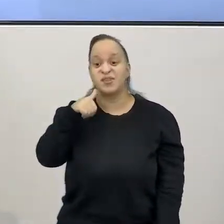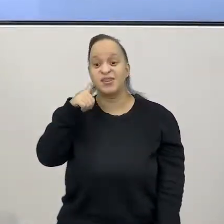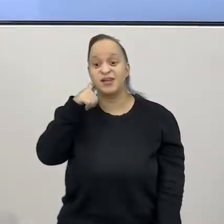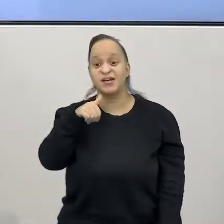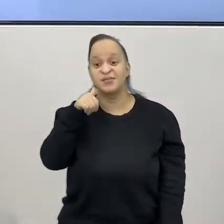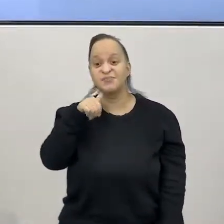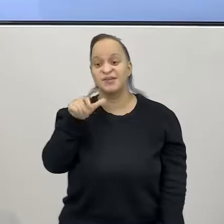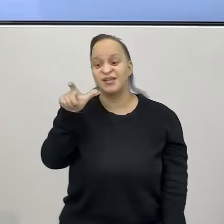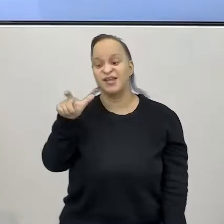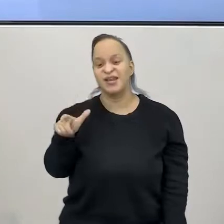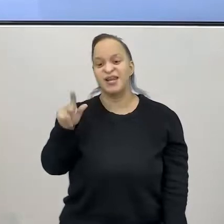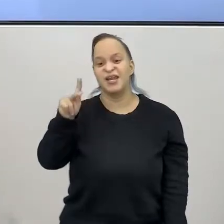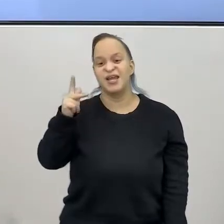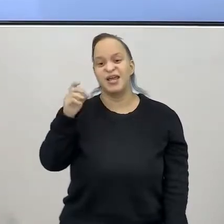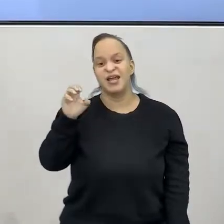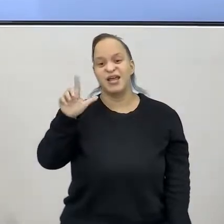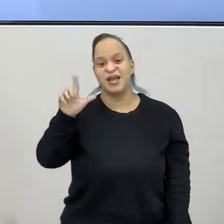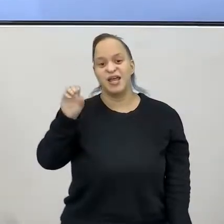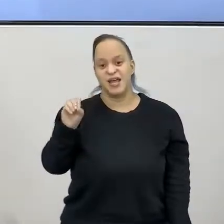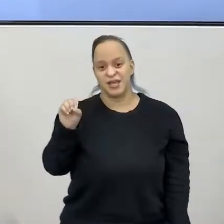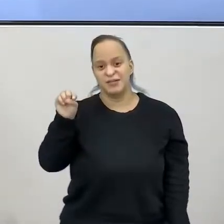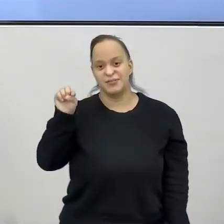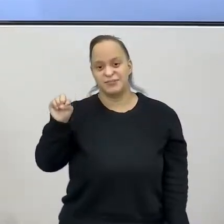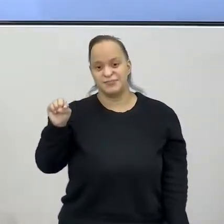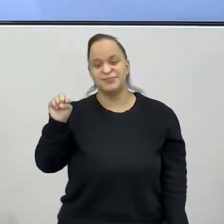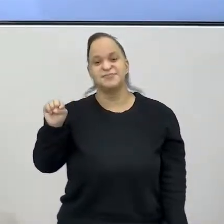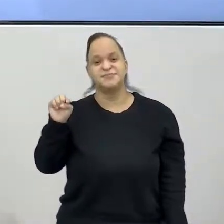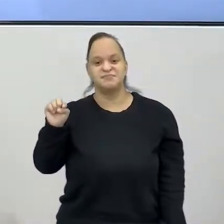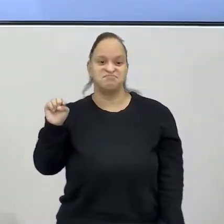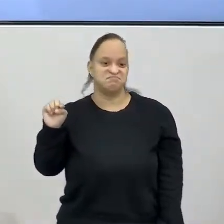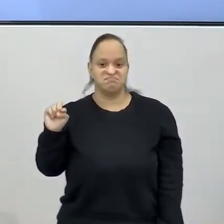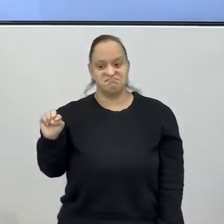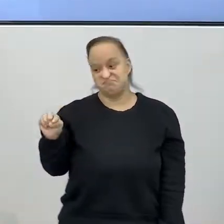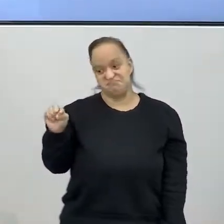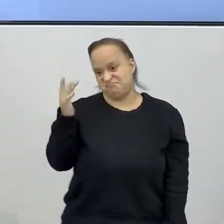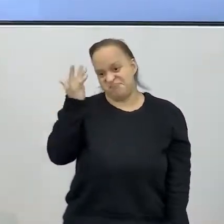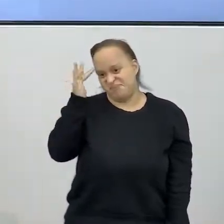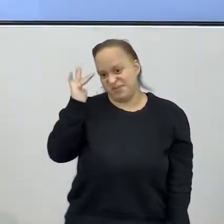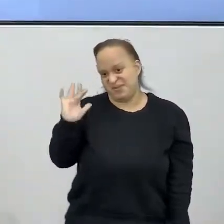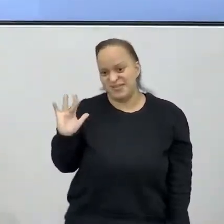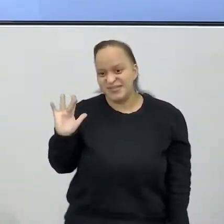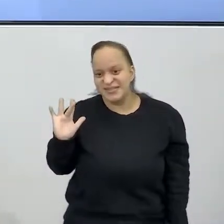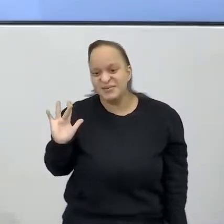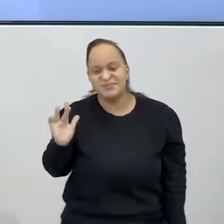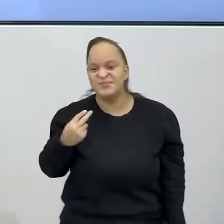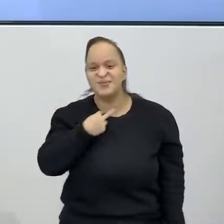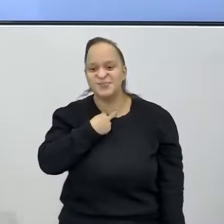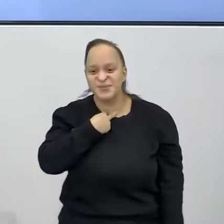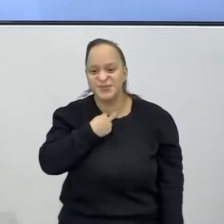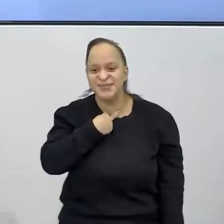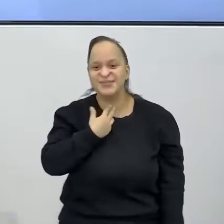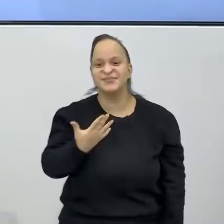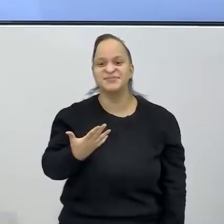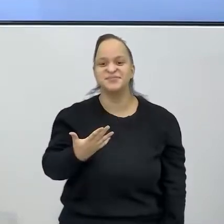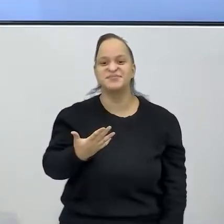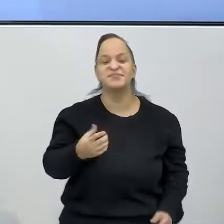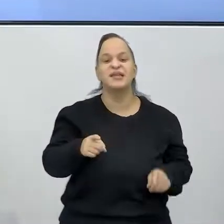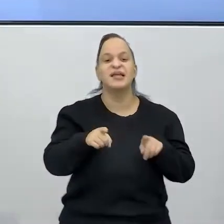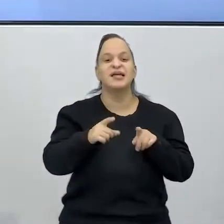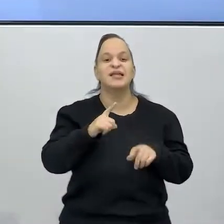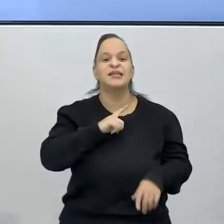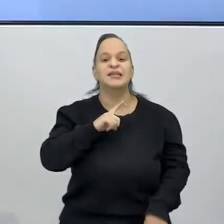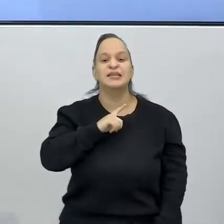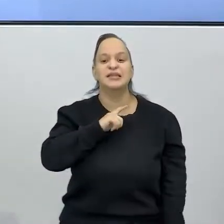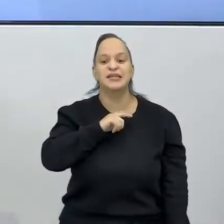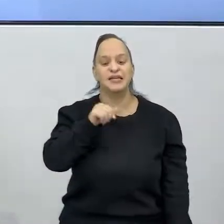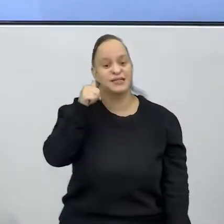que é a nossa produtora misteriosa, porque ninguém pode saber quem ela é. E existe uma menina, eu vou até olhar o